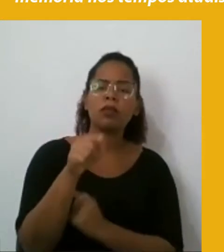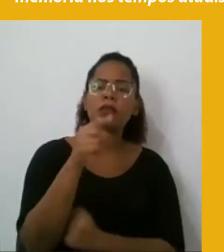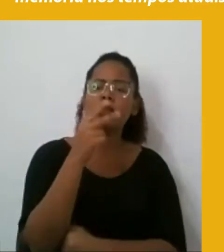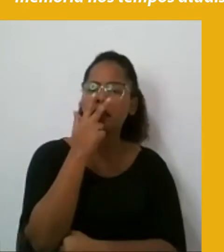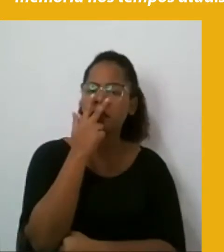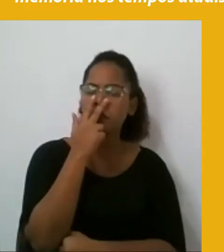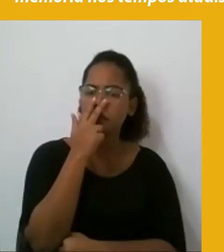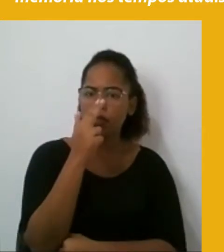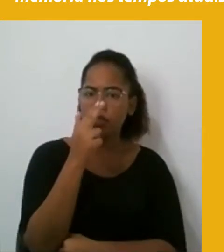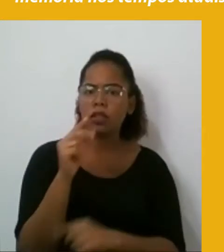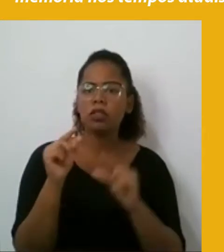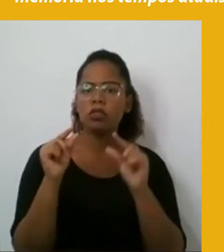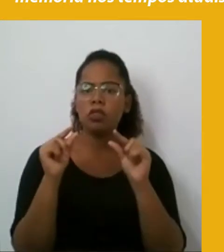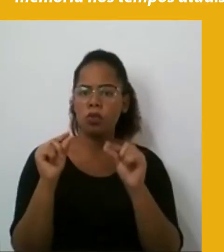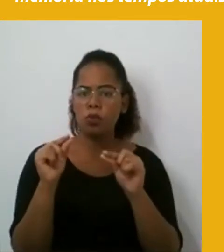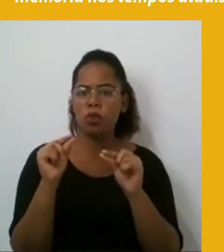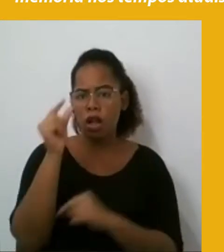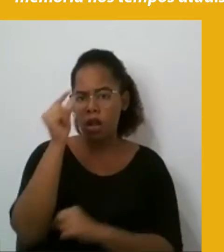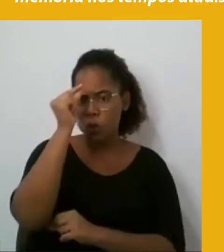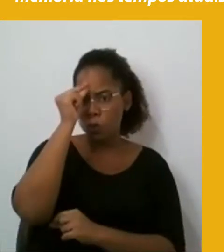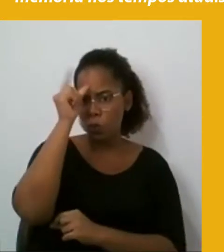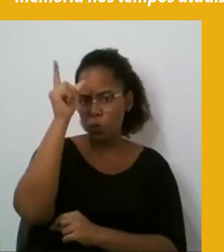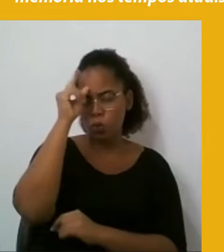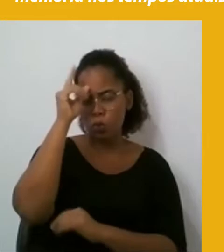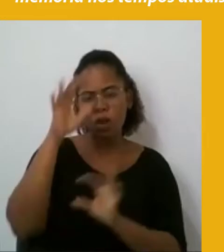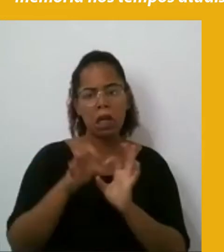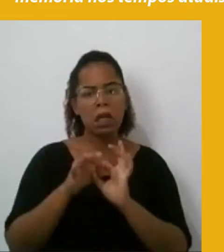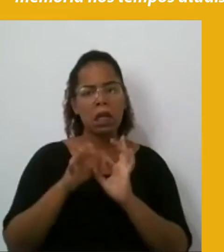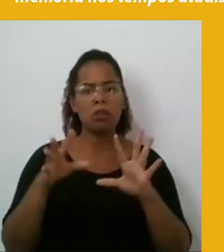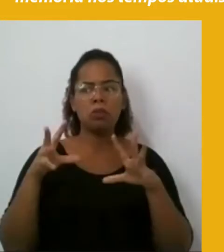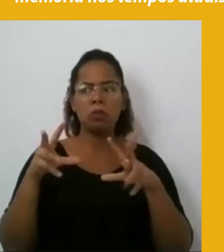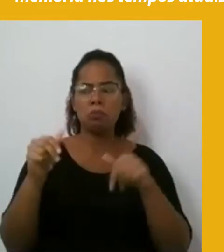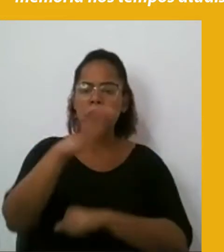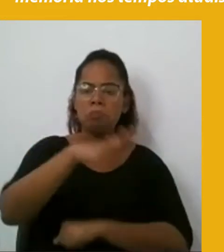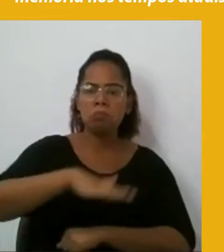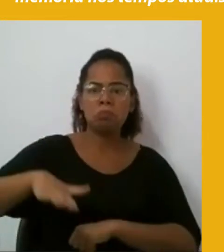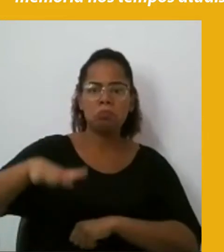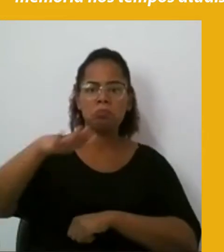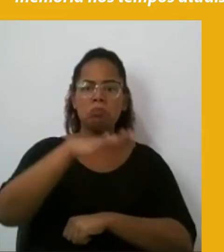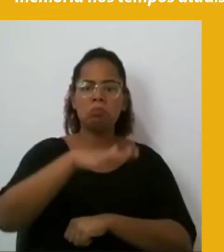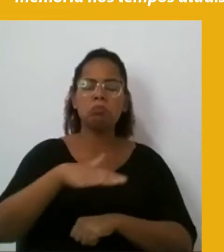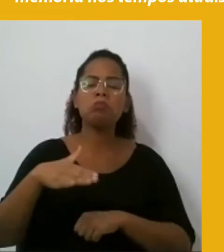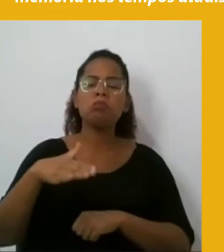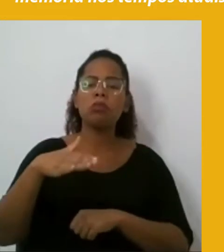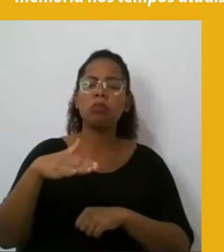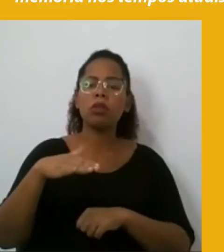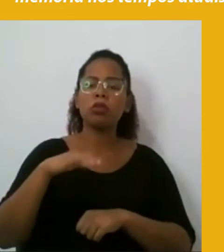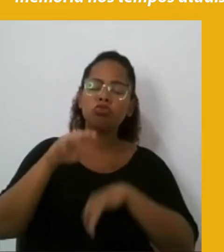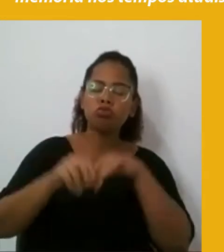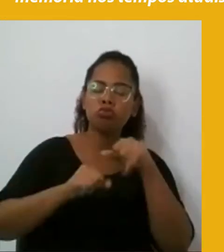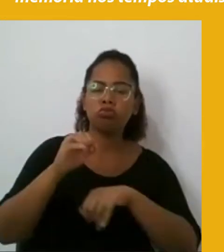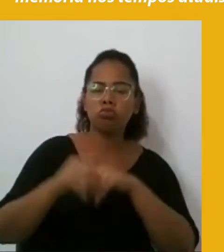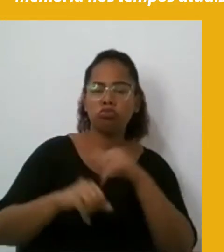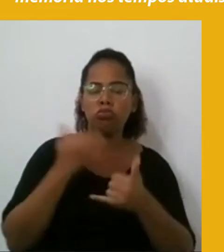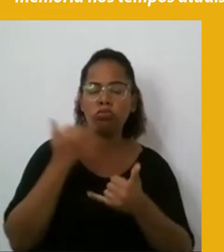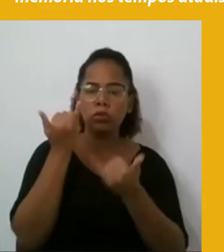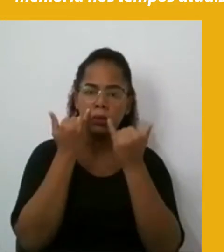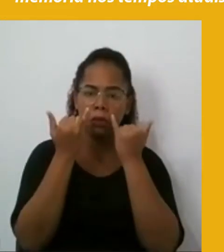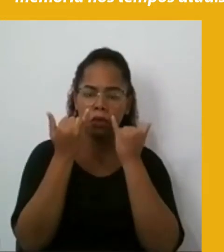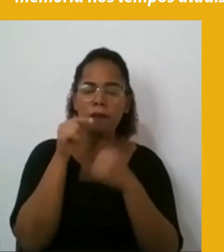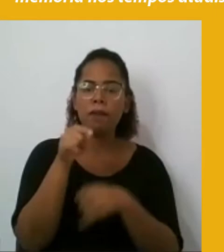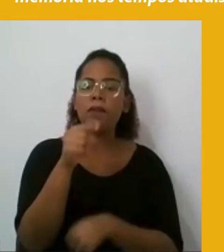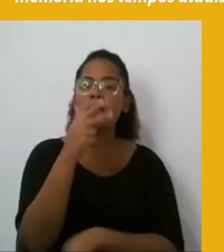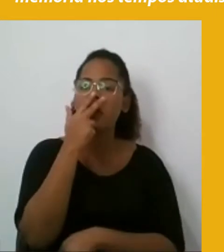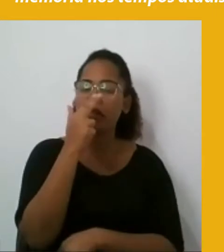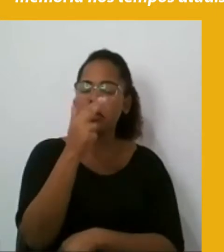desconcentração cultural, ela promove toda essa vinda social para o campo da